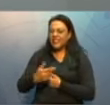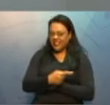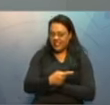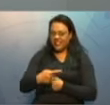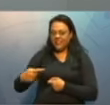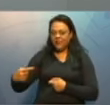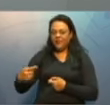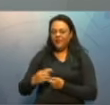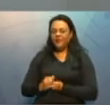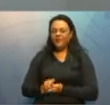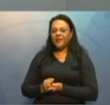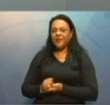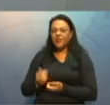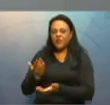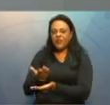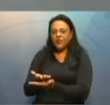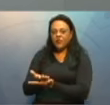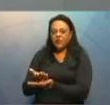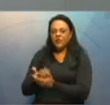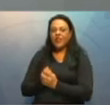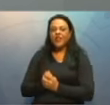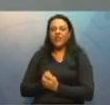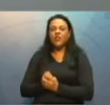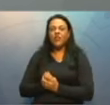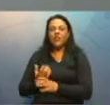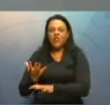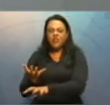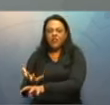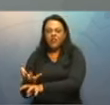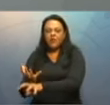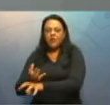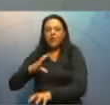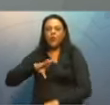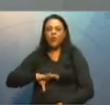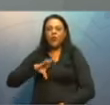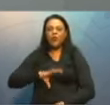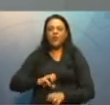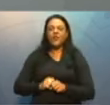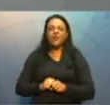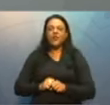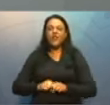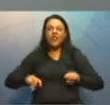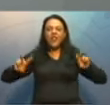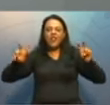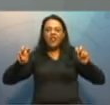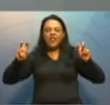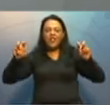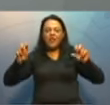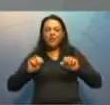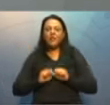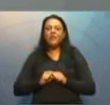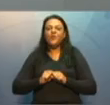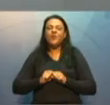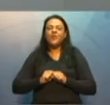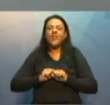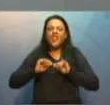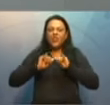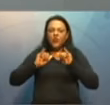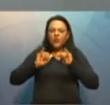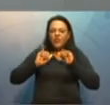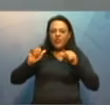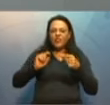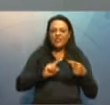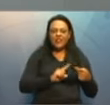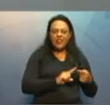Essa semana, vocês estudaram em língua portuguesa sobre notícia e